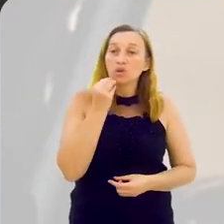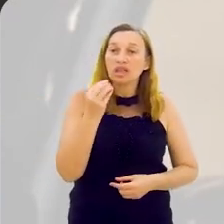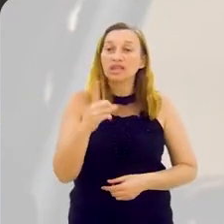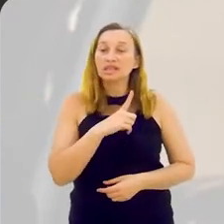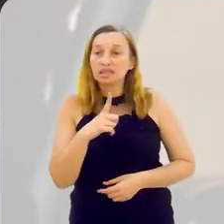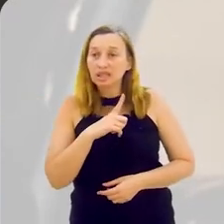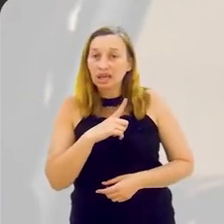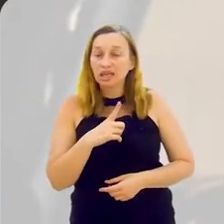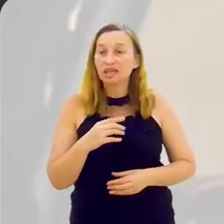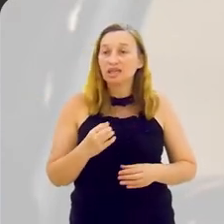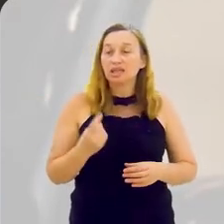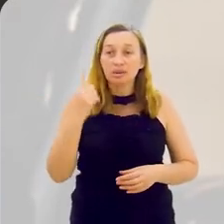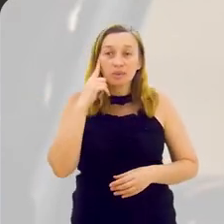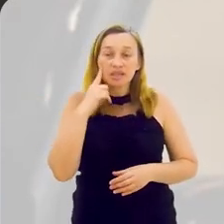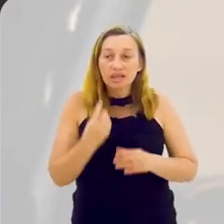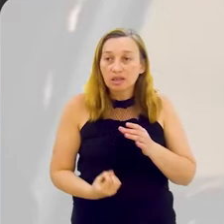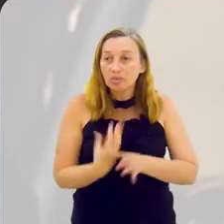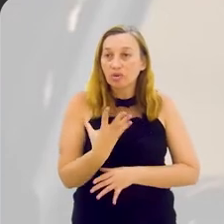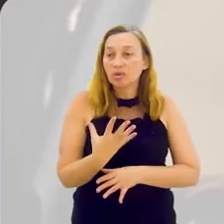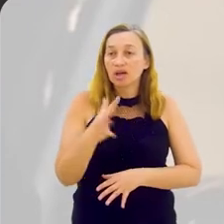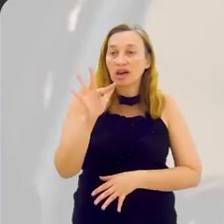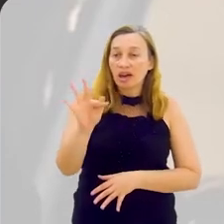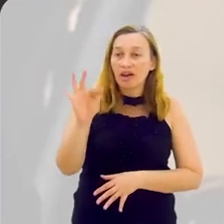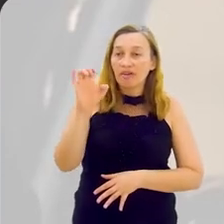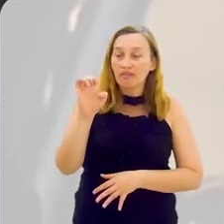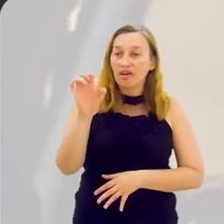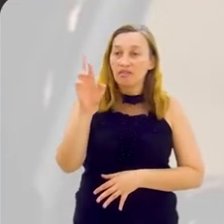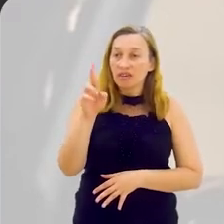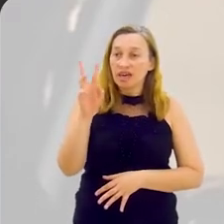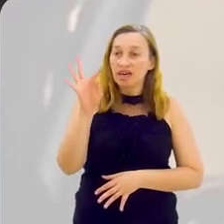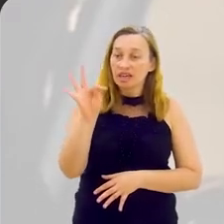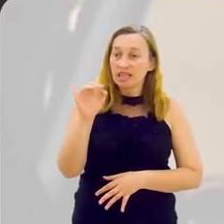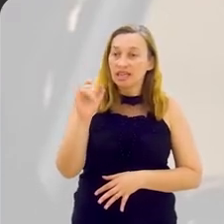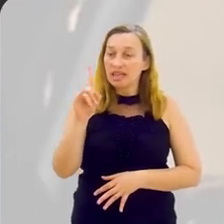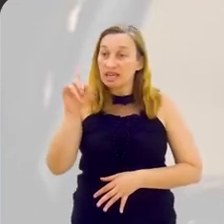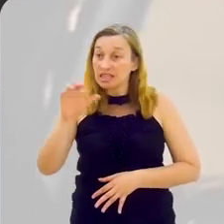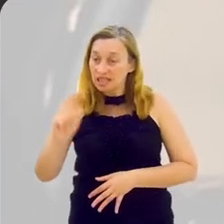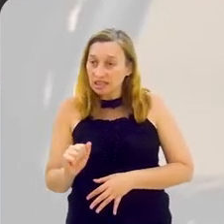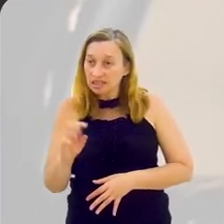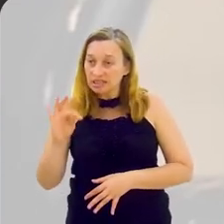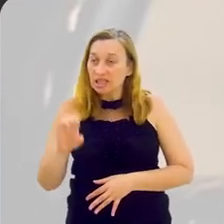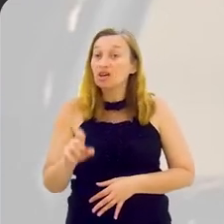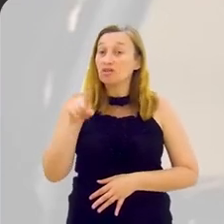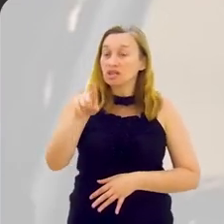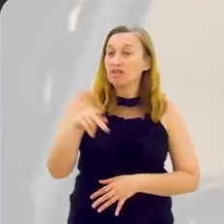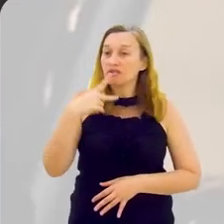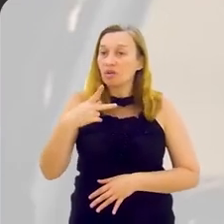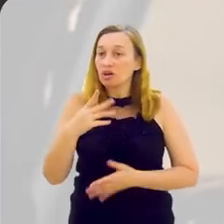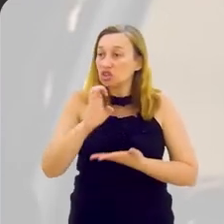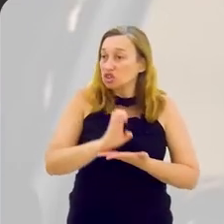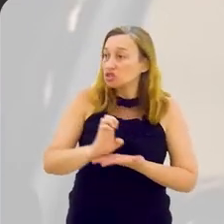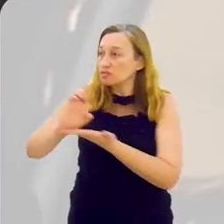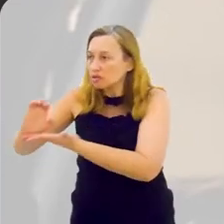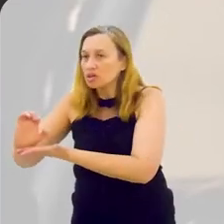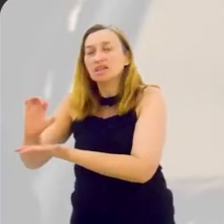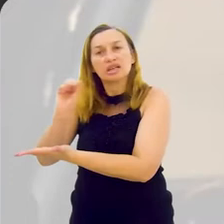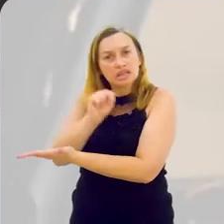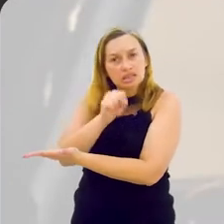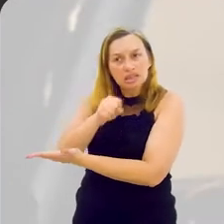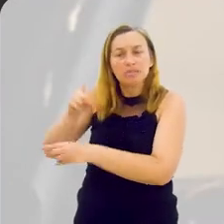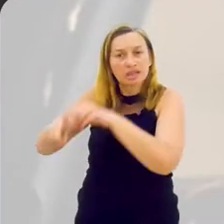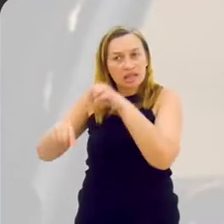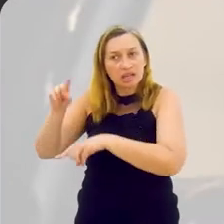colocar. O Brasil tem uma grande oportunidade de adensar suas cadeias produtivas, a exemplo do fertilizante que você acabou de falar. A